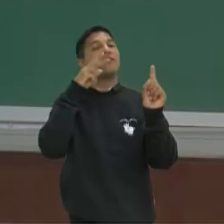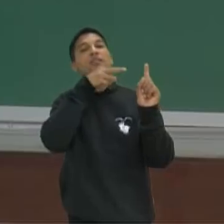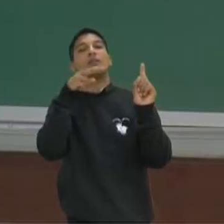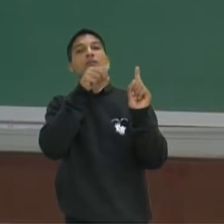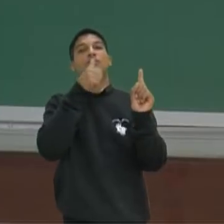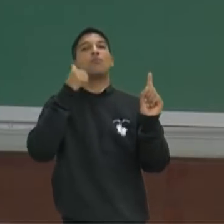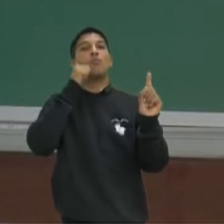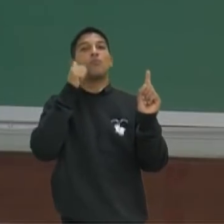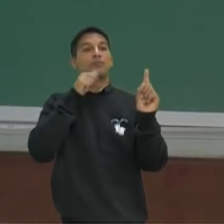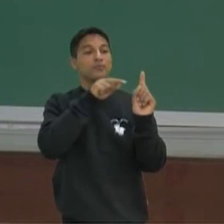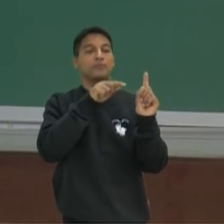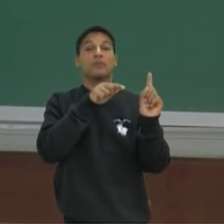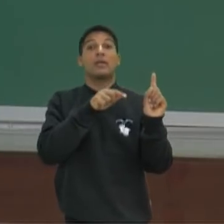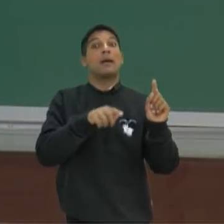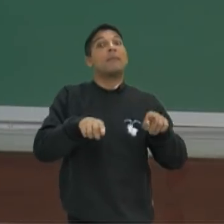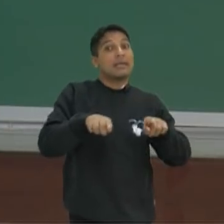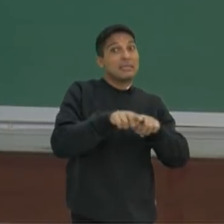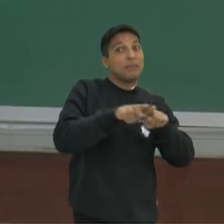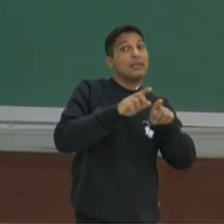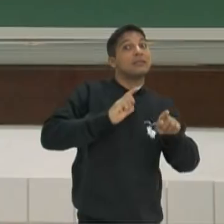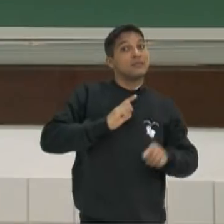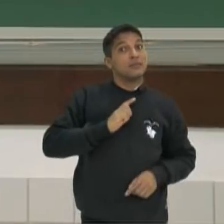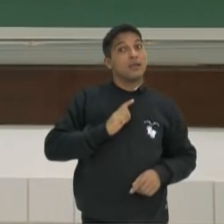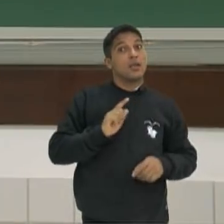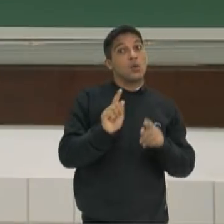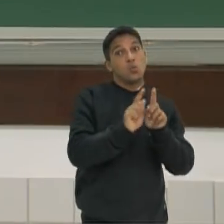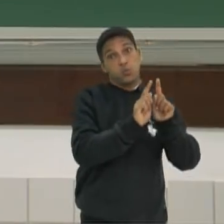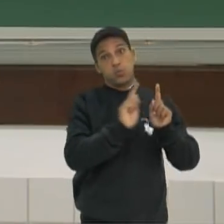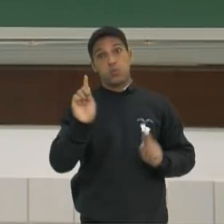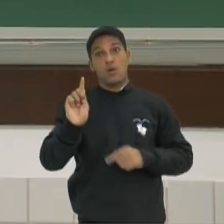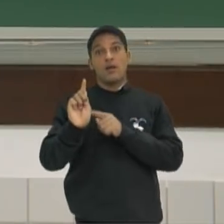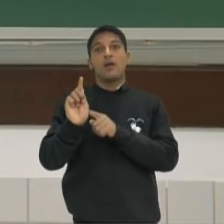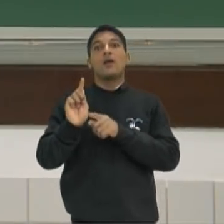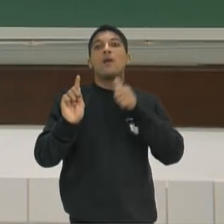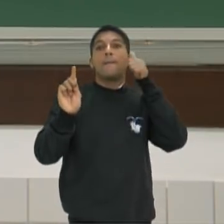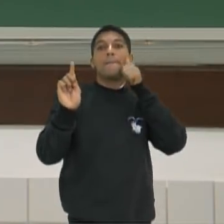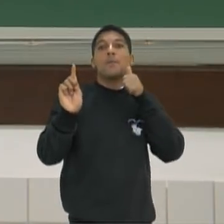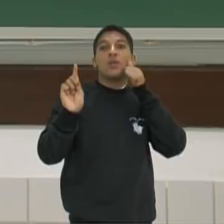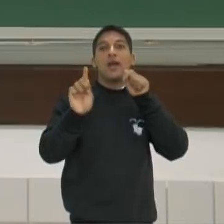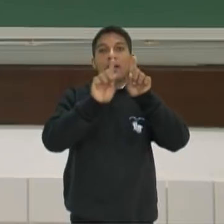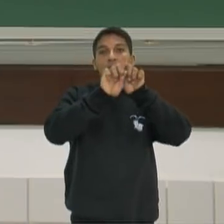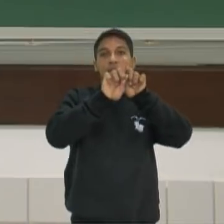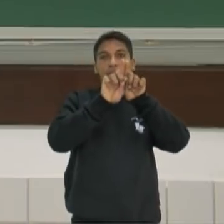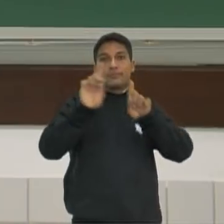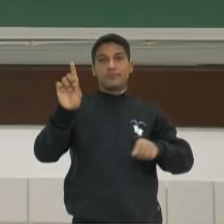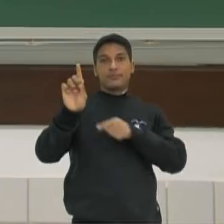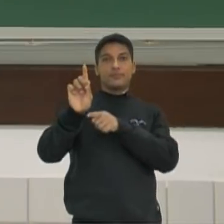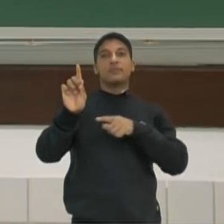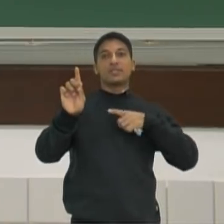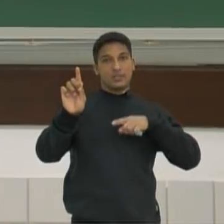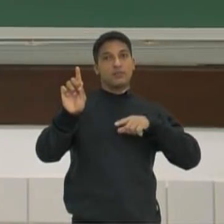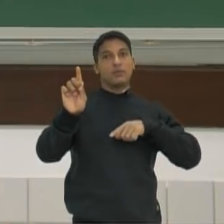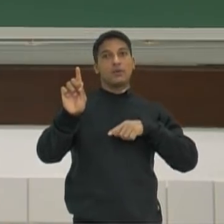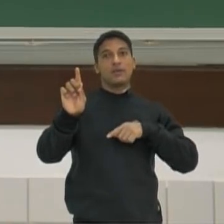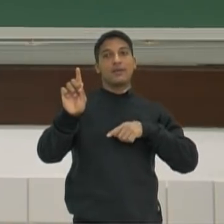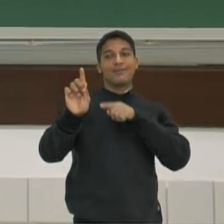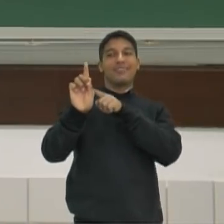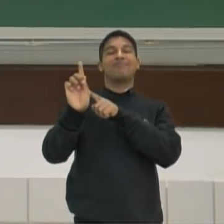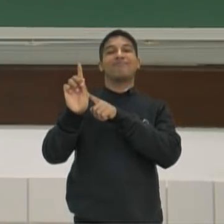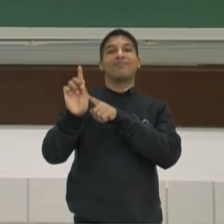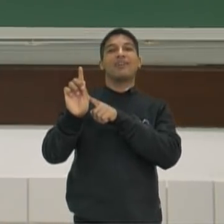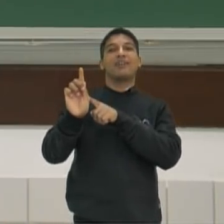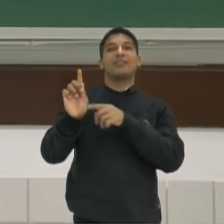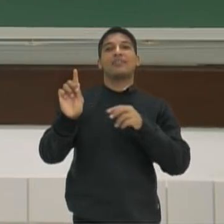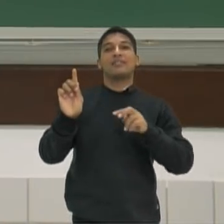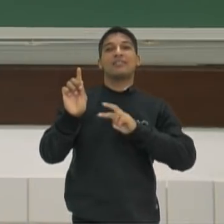também um peso sobre a mulher medieval, porque ela era a figura que representava os pecados,